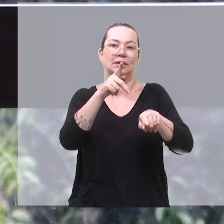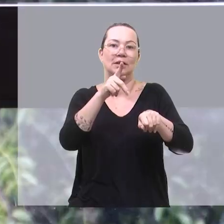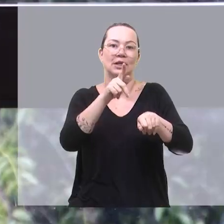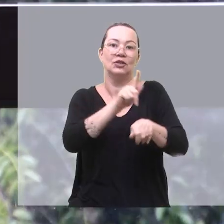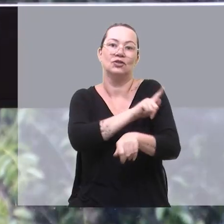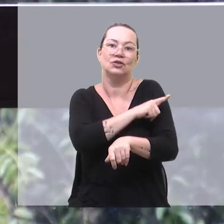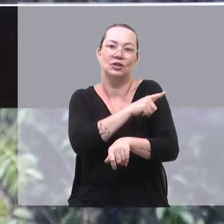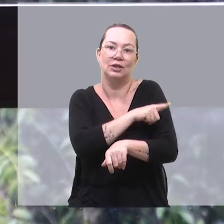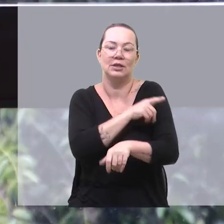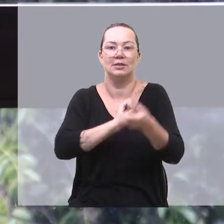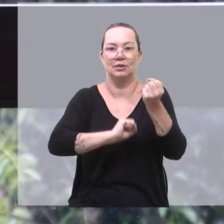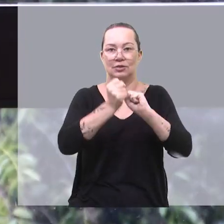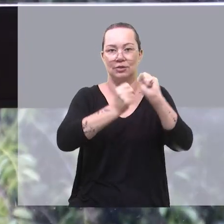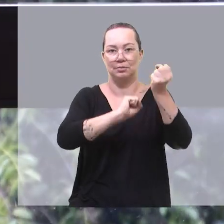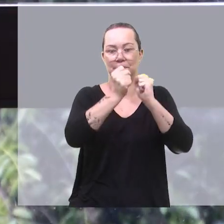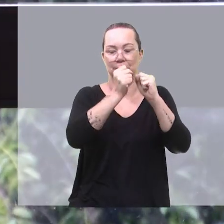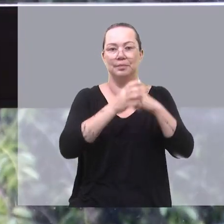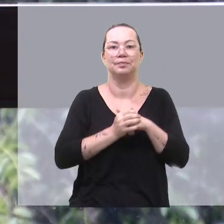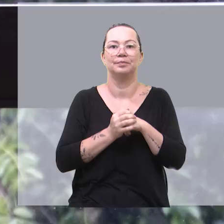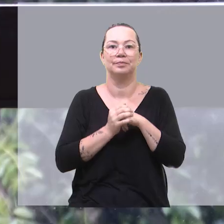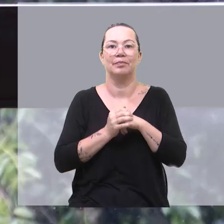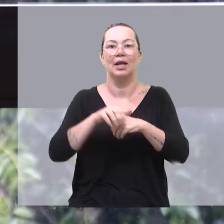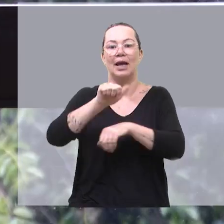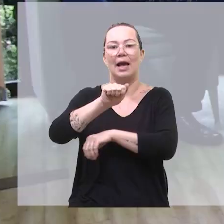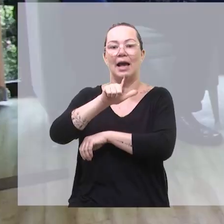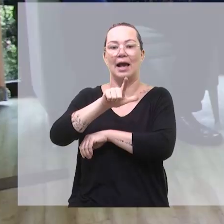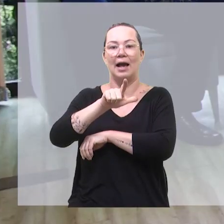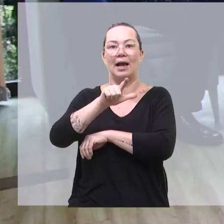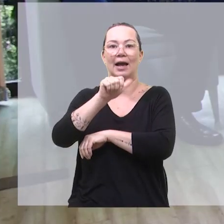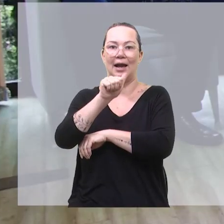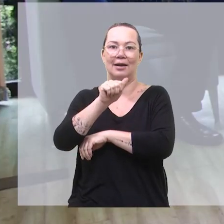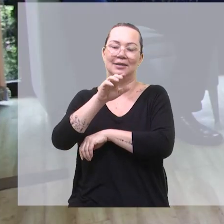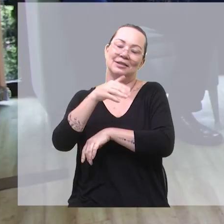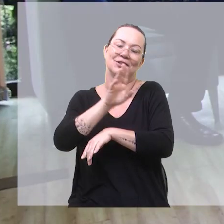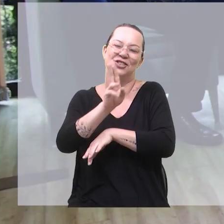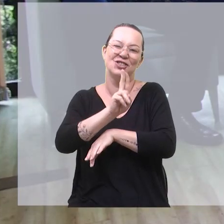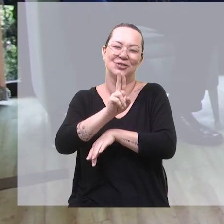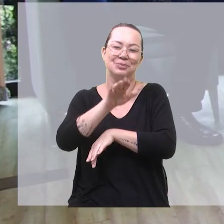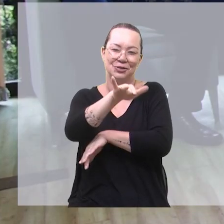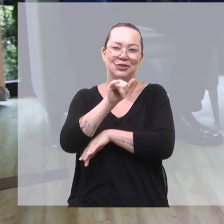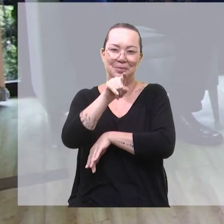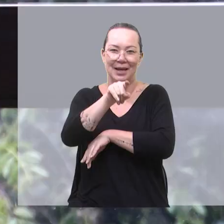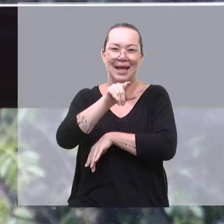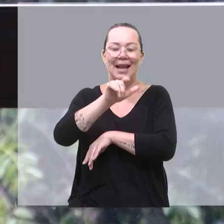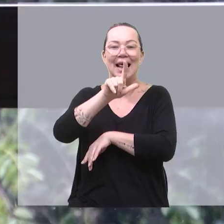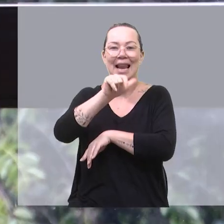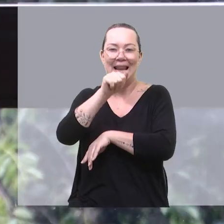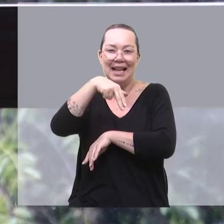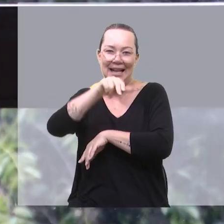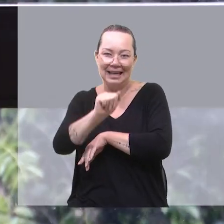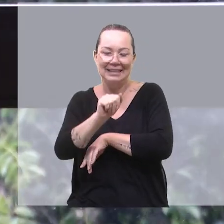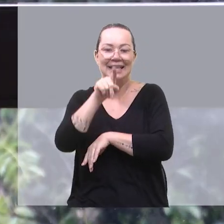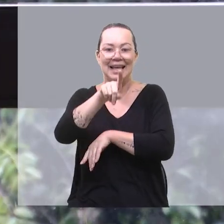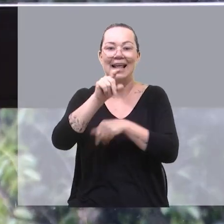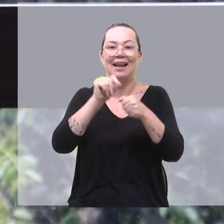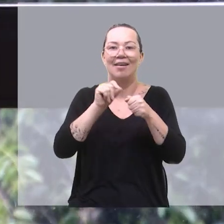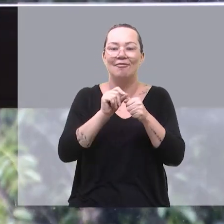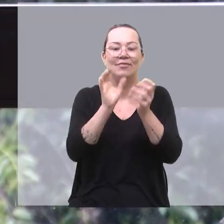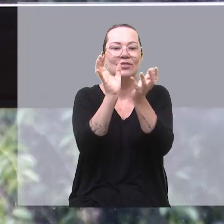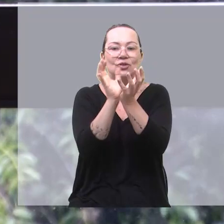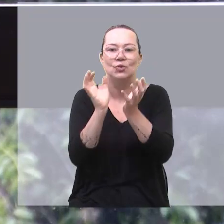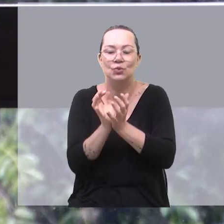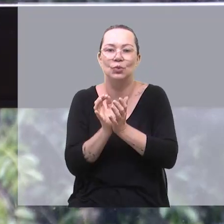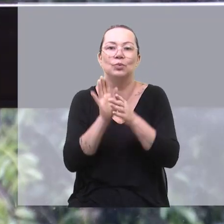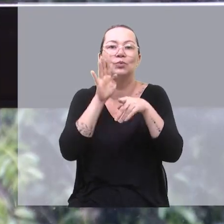em gerência empresarial. A Vialana, ou Lana, né, como alguns conhecem, é facilitadora de grupos